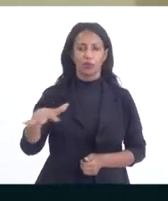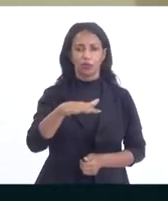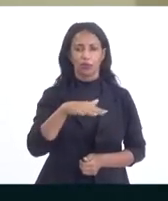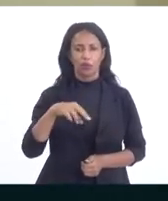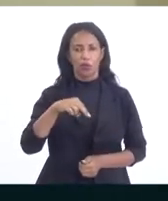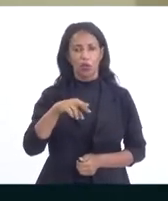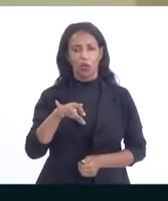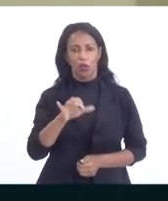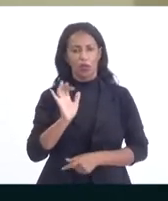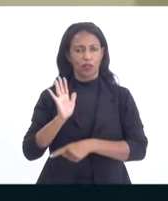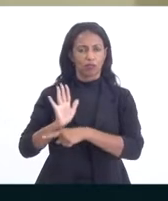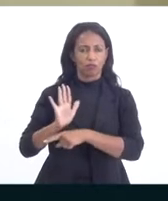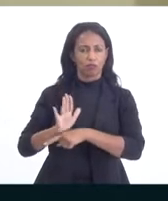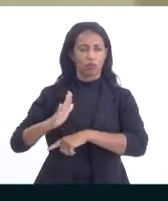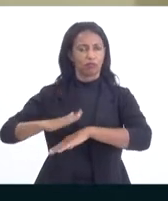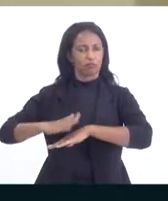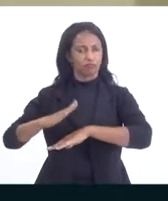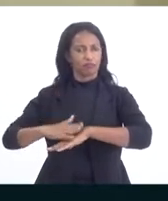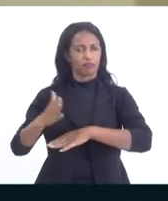para contribuir cada vez mais